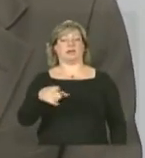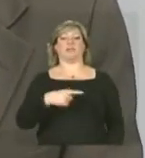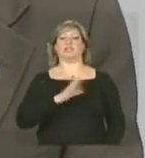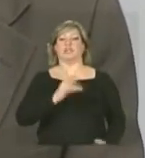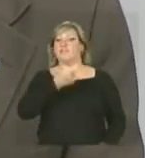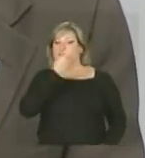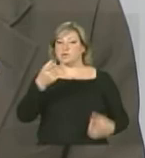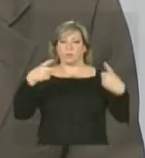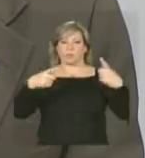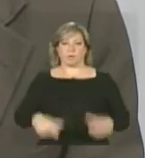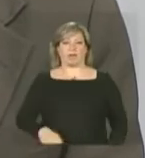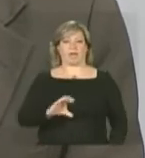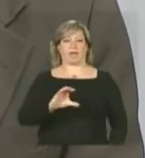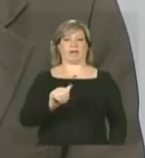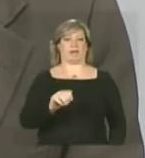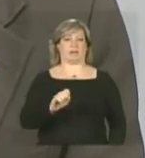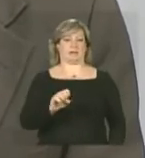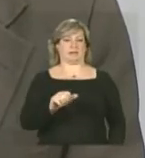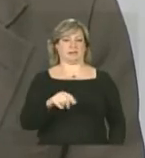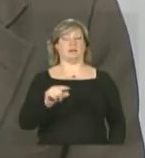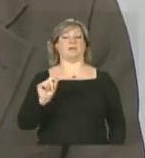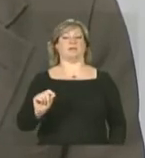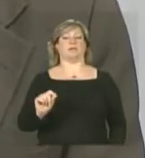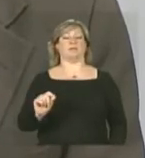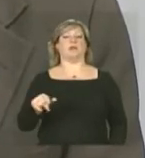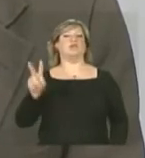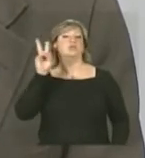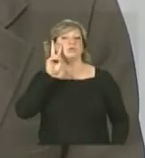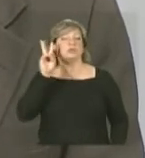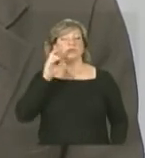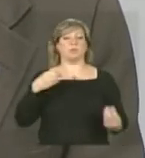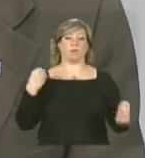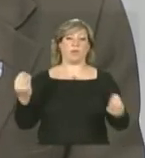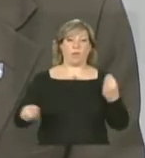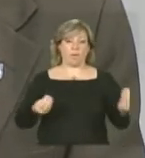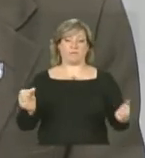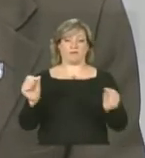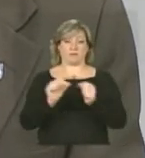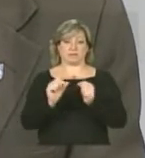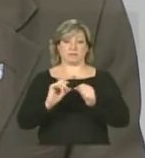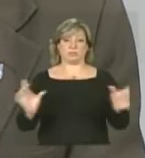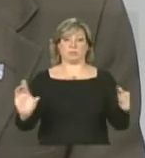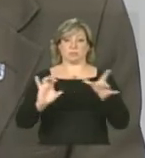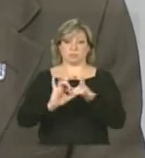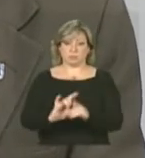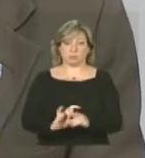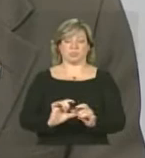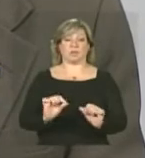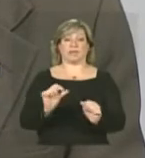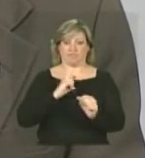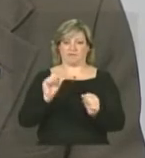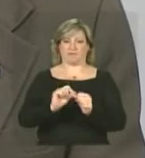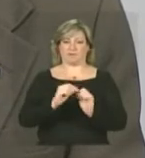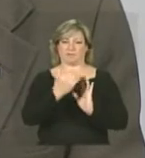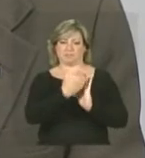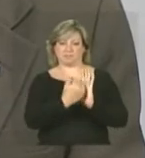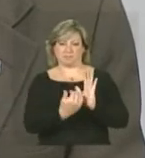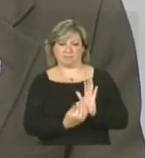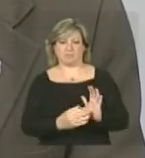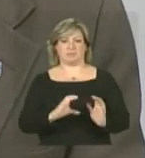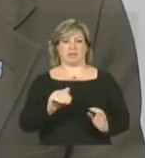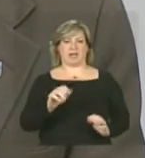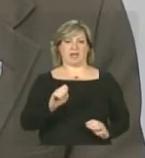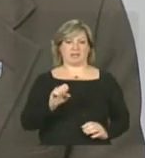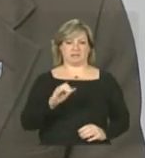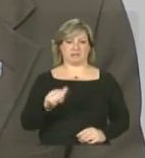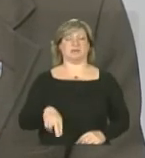Caizan, a propósito de uma construção que está sendo elaborada no âmbito da Caizan,